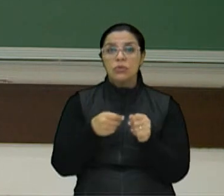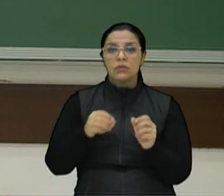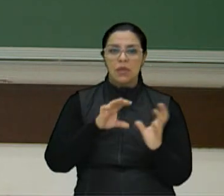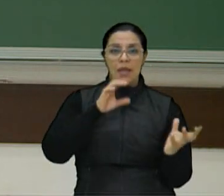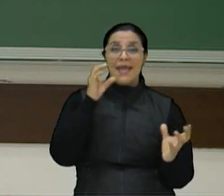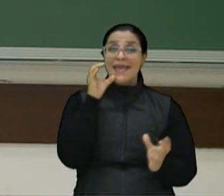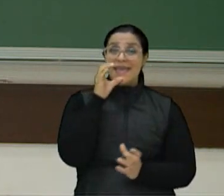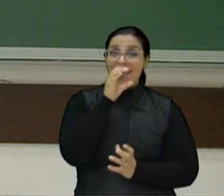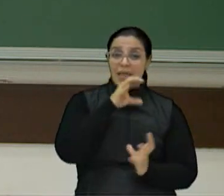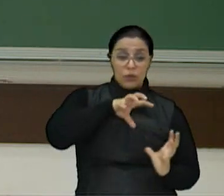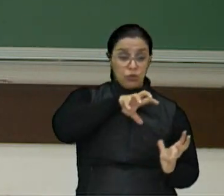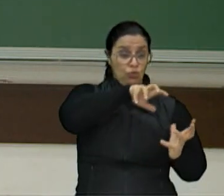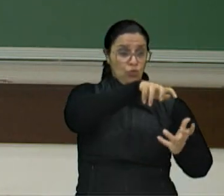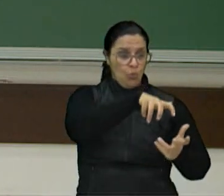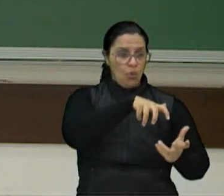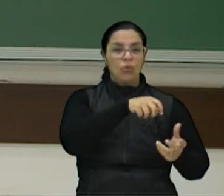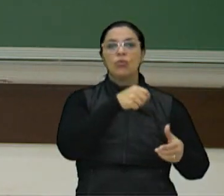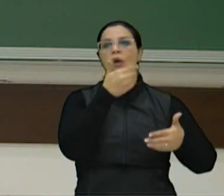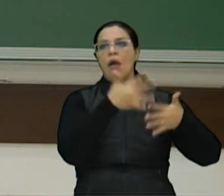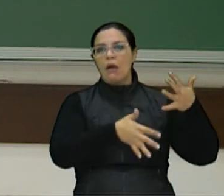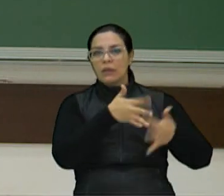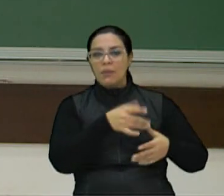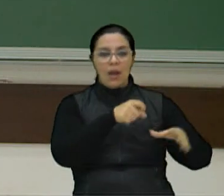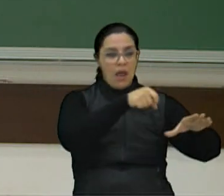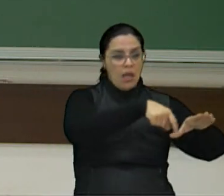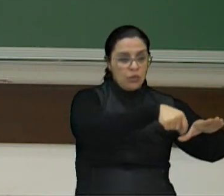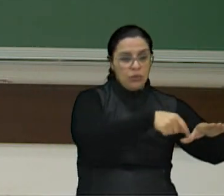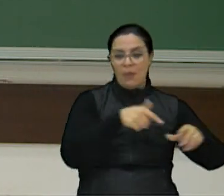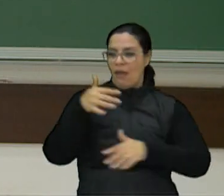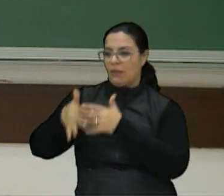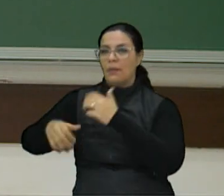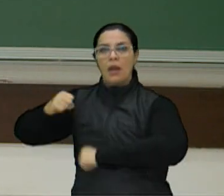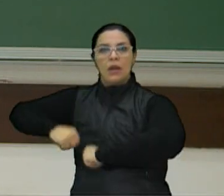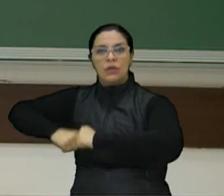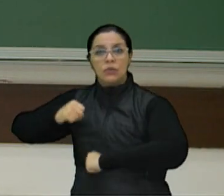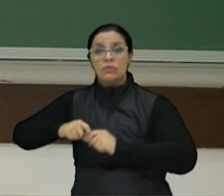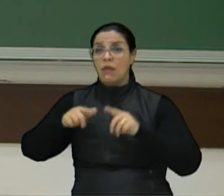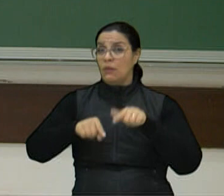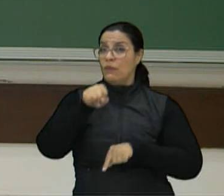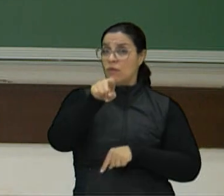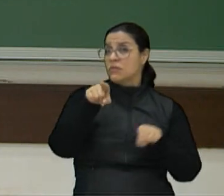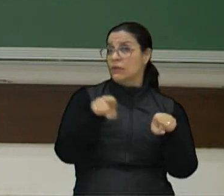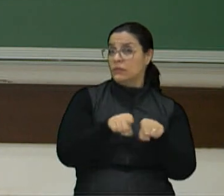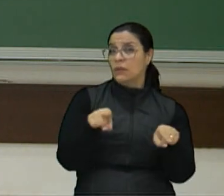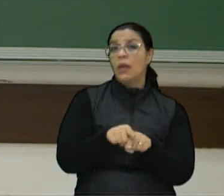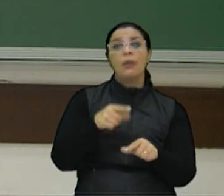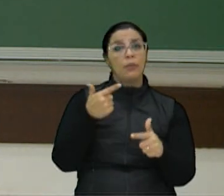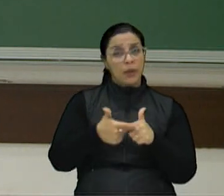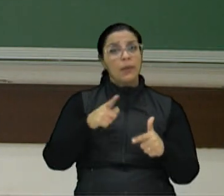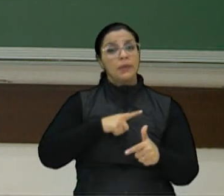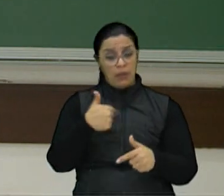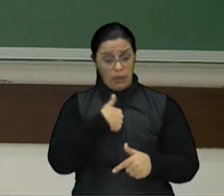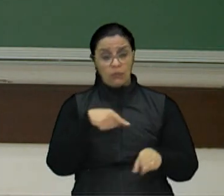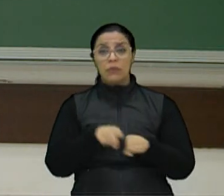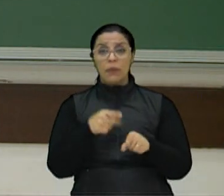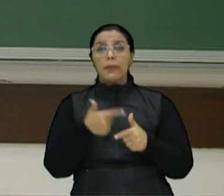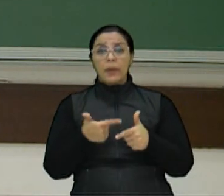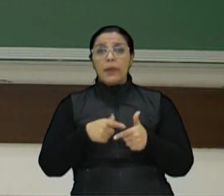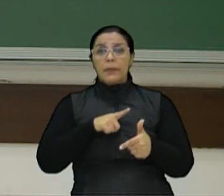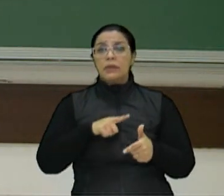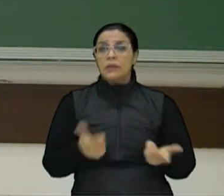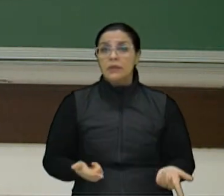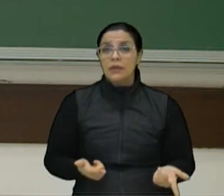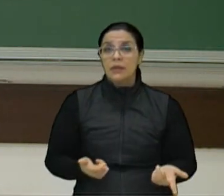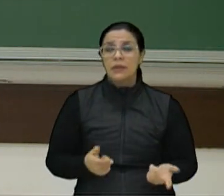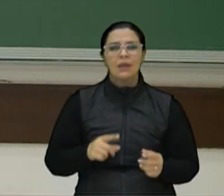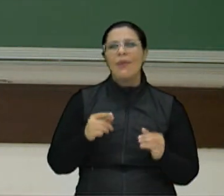a agricultura, mas afetará a indústria, afetará você e afetará a mim. Então,